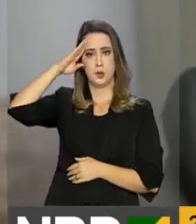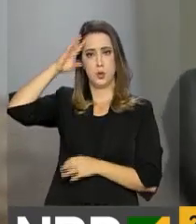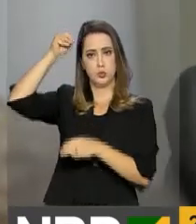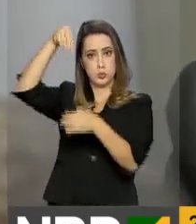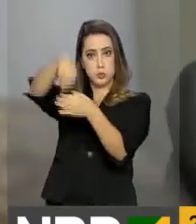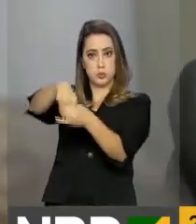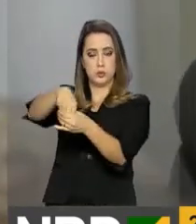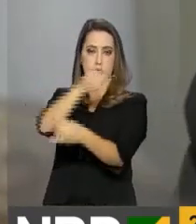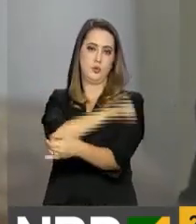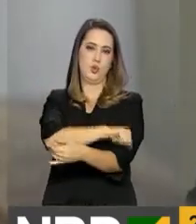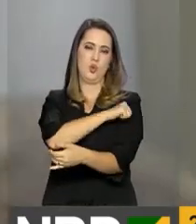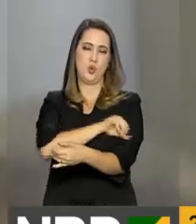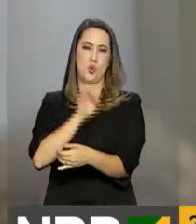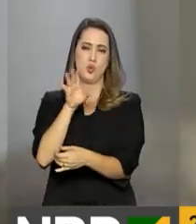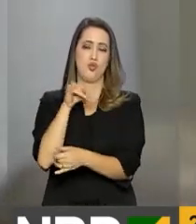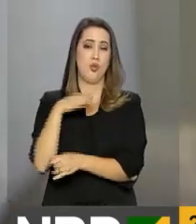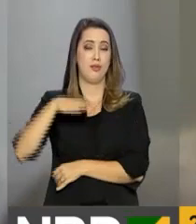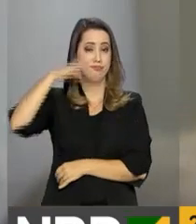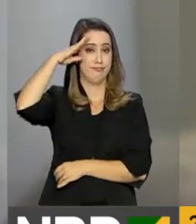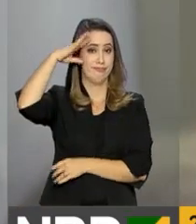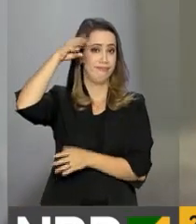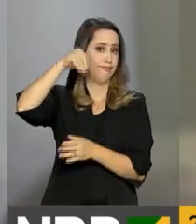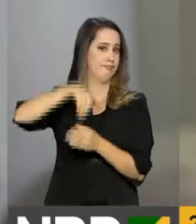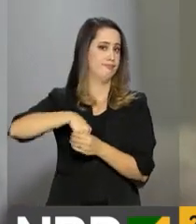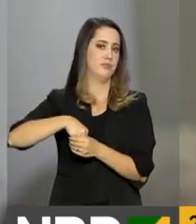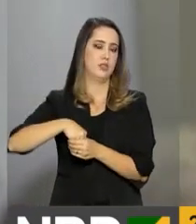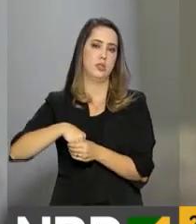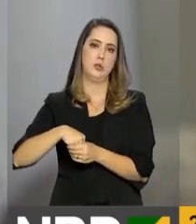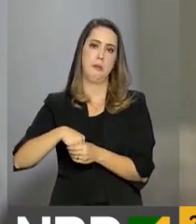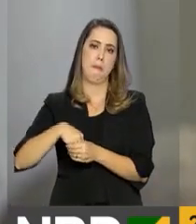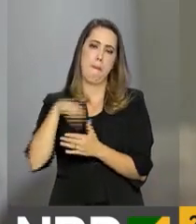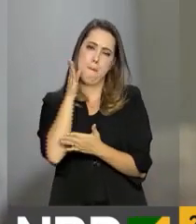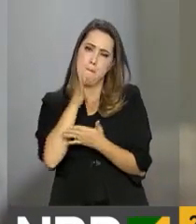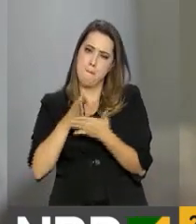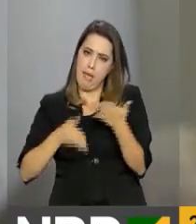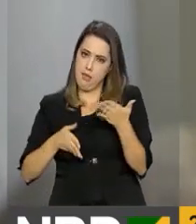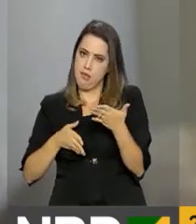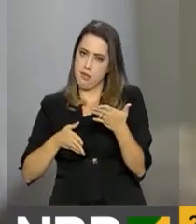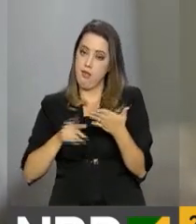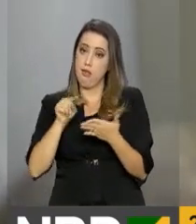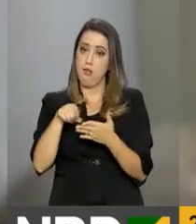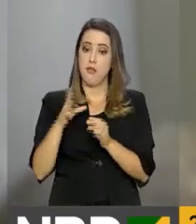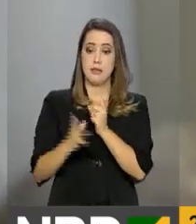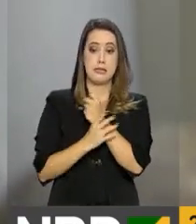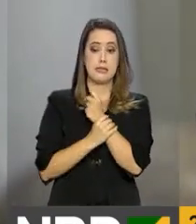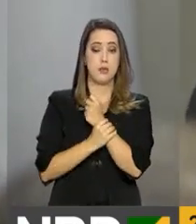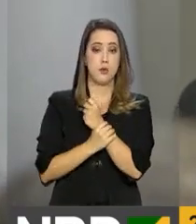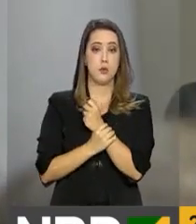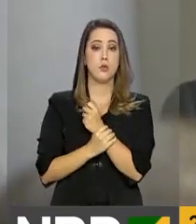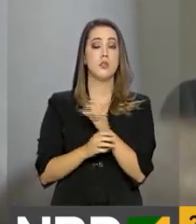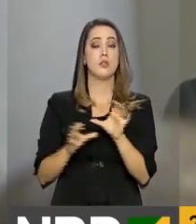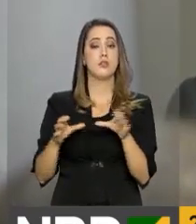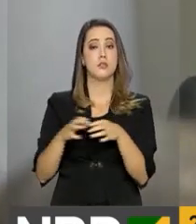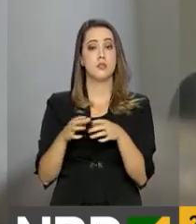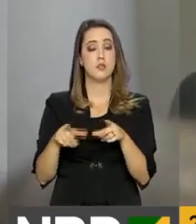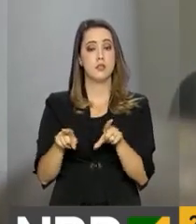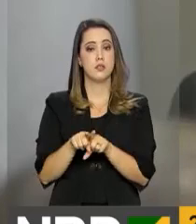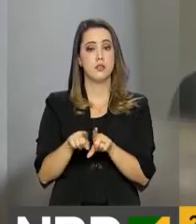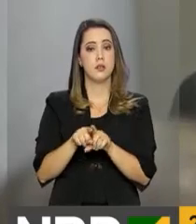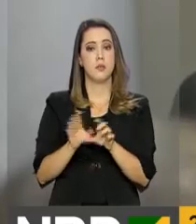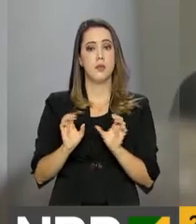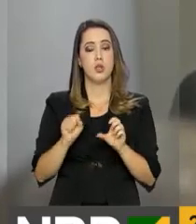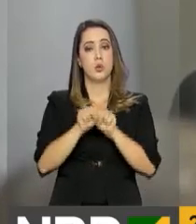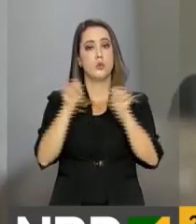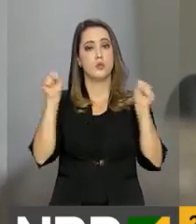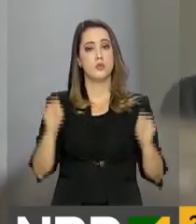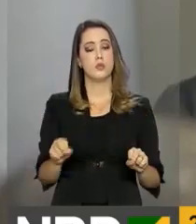no Rio de Janeiro. Só que uma intervenção federal é parcial, não é? Na área de segurança e na área do sistema